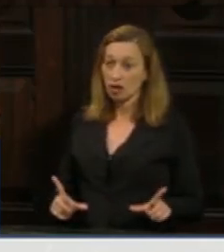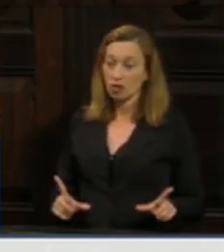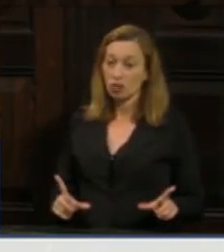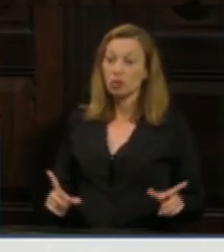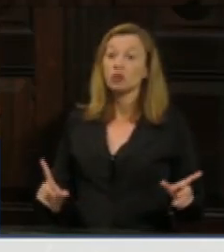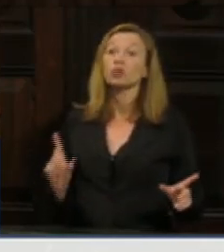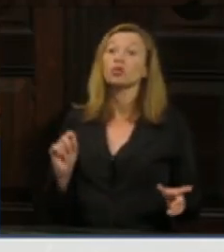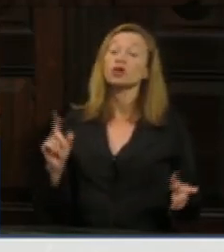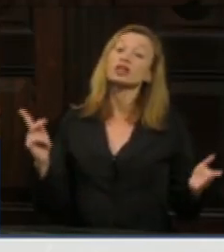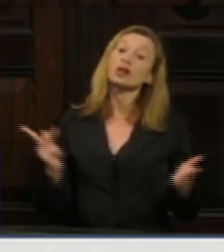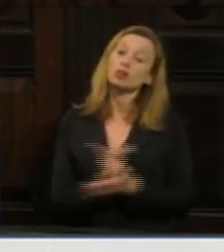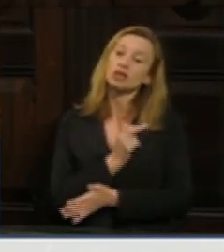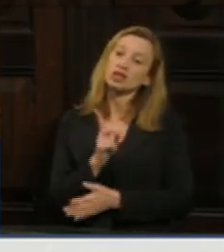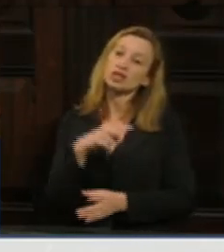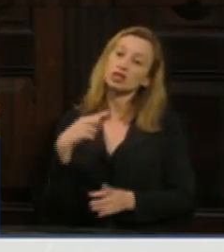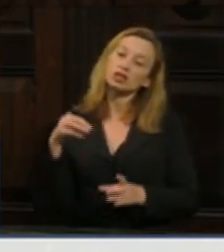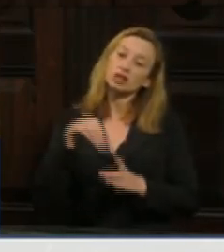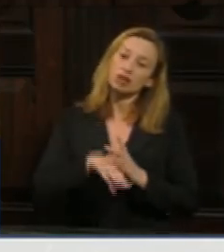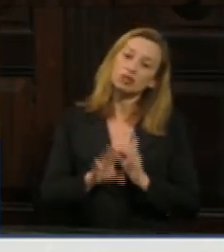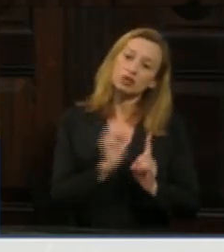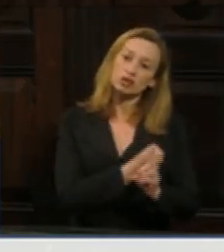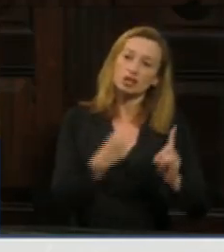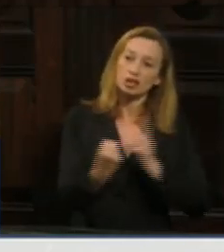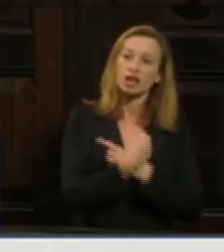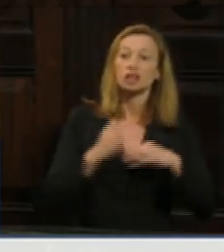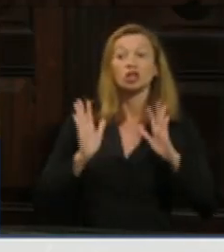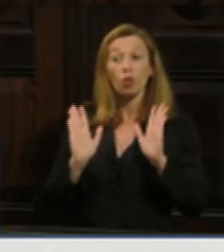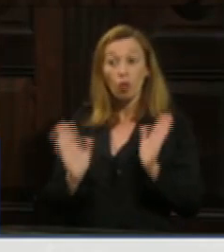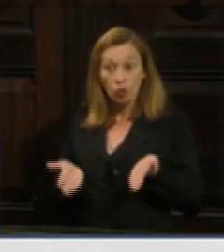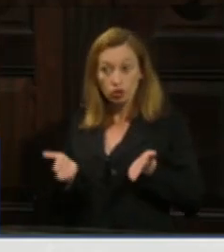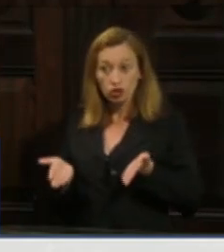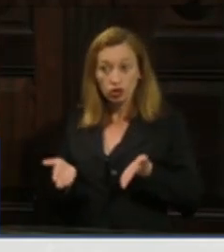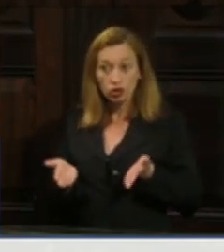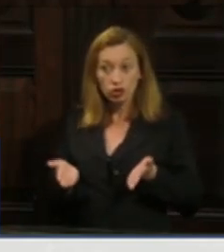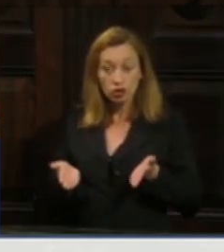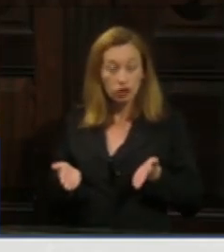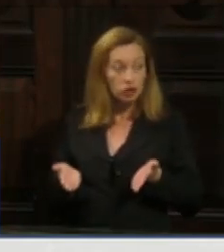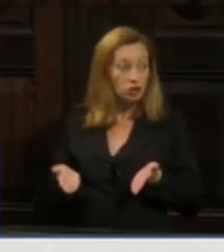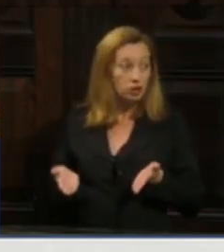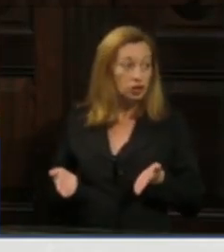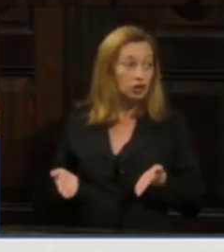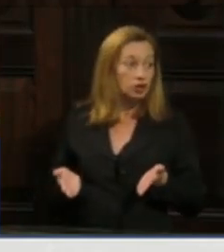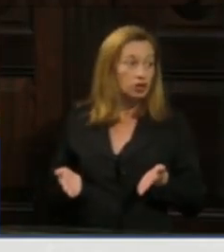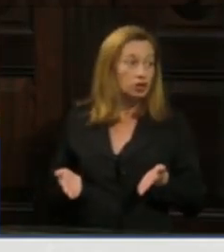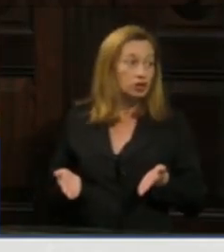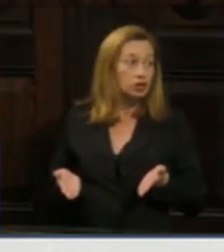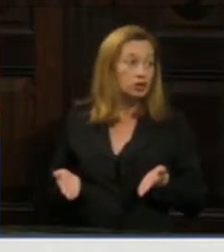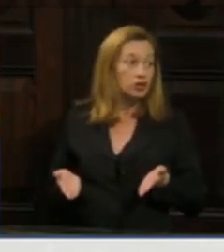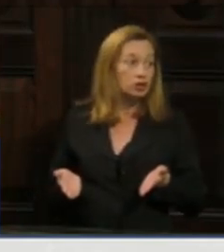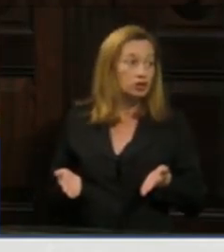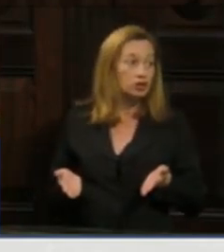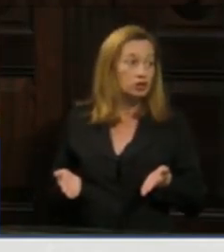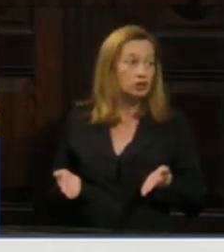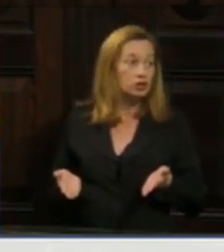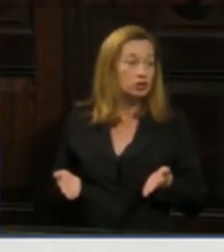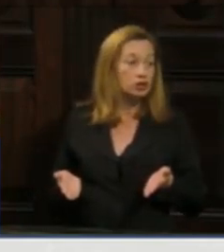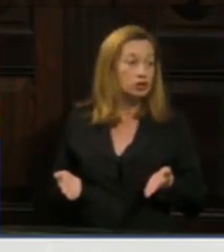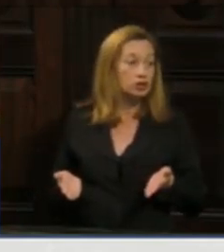manchadas, quando, na verdade, exercem mandatos honrados nessa